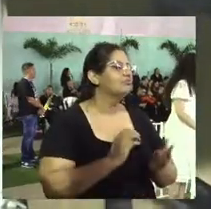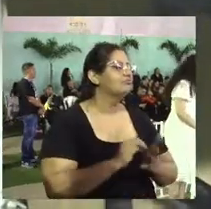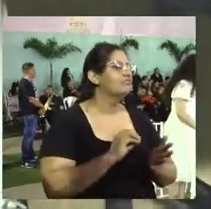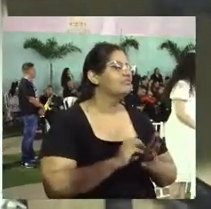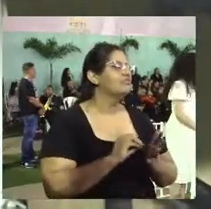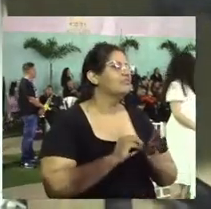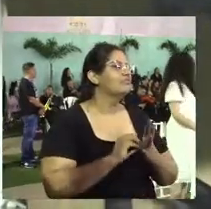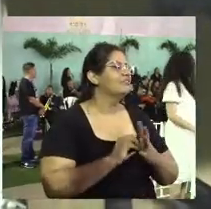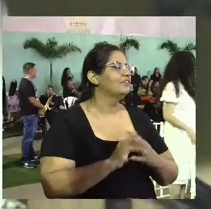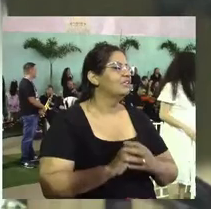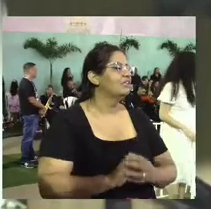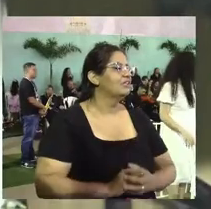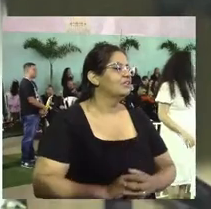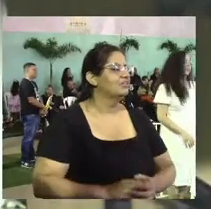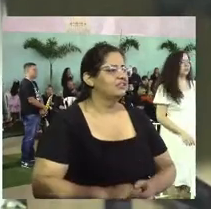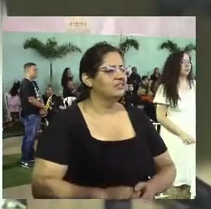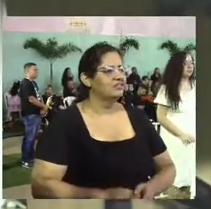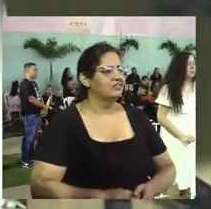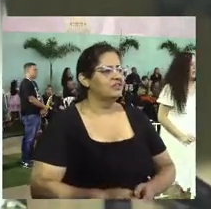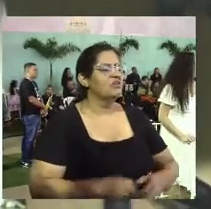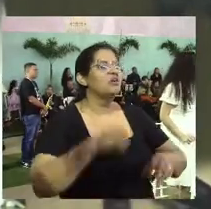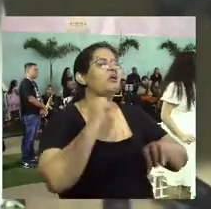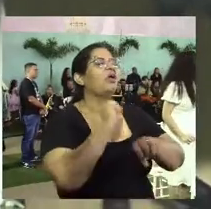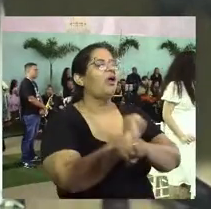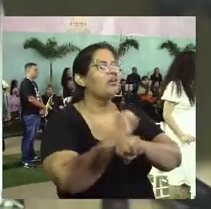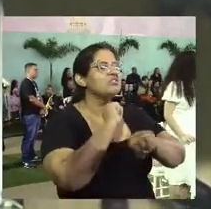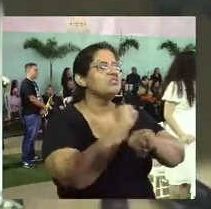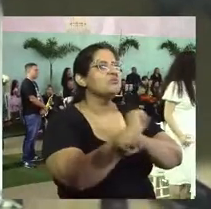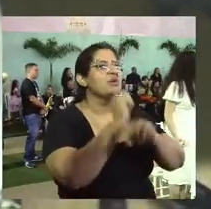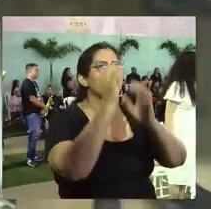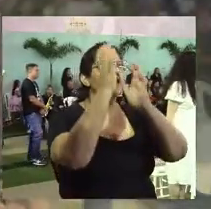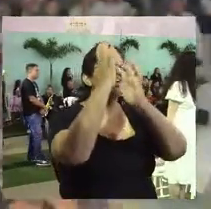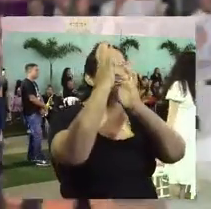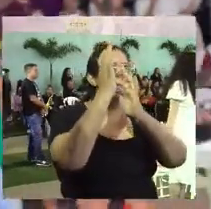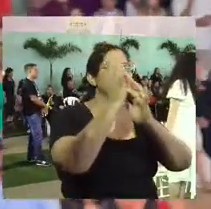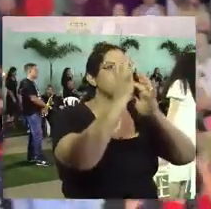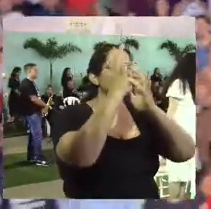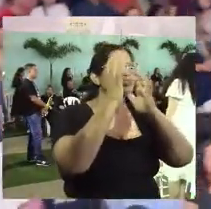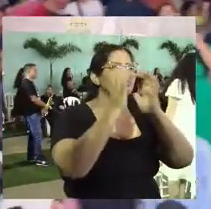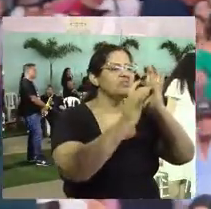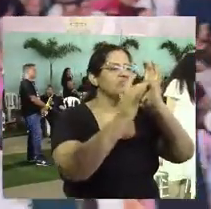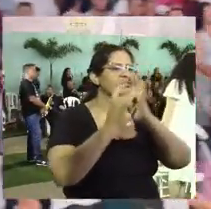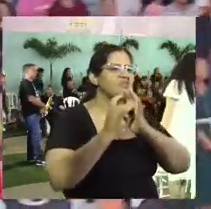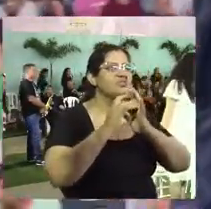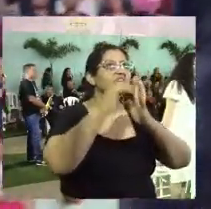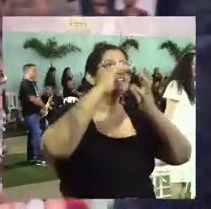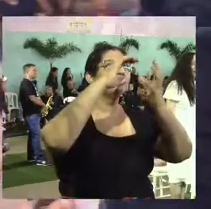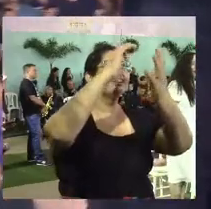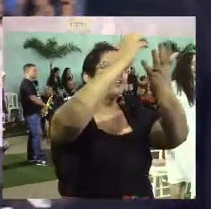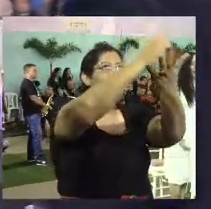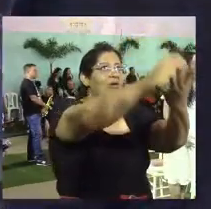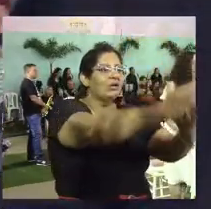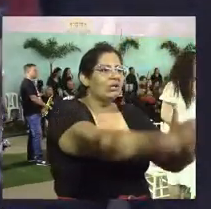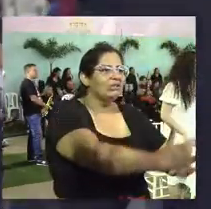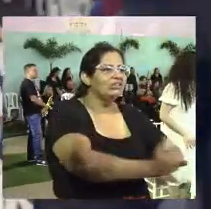eu espero ouvir Jesus a me chamar